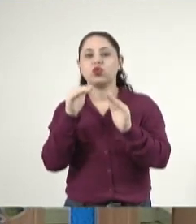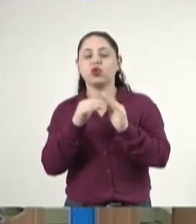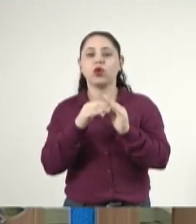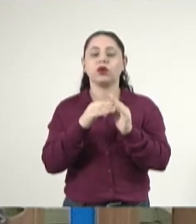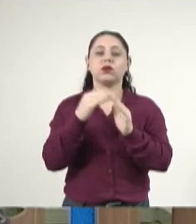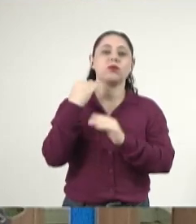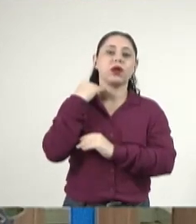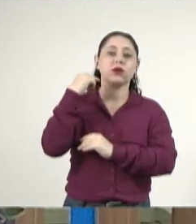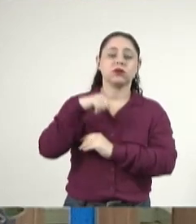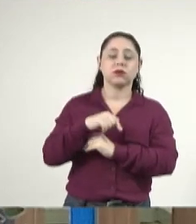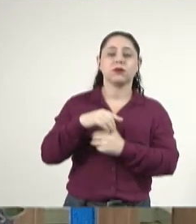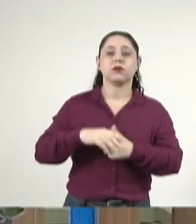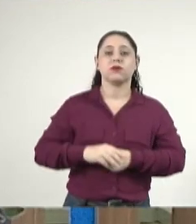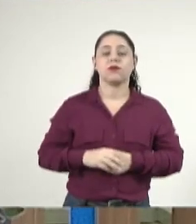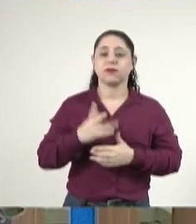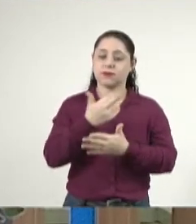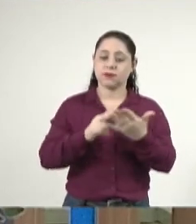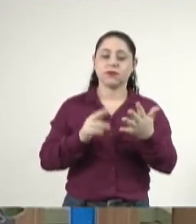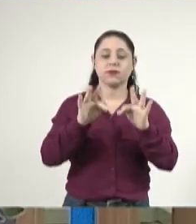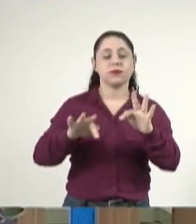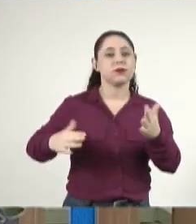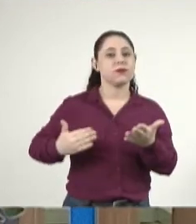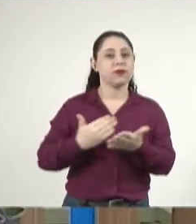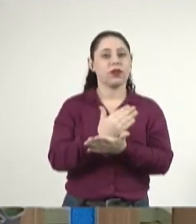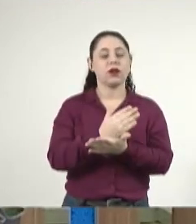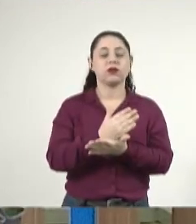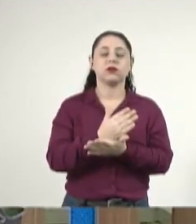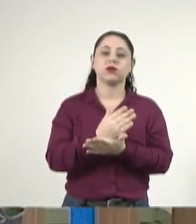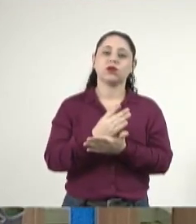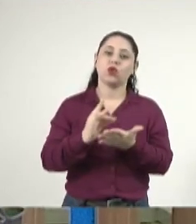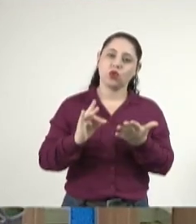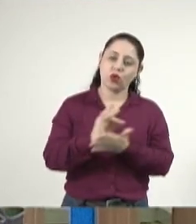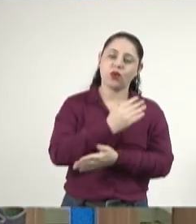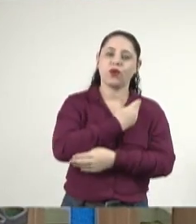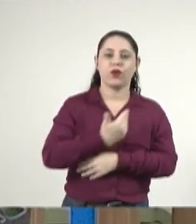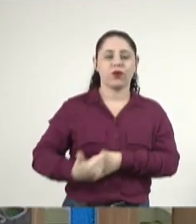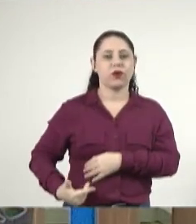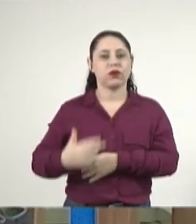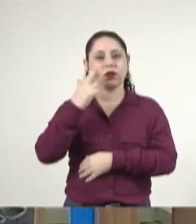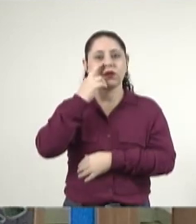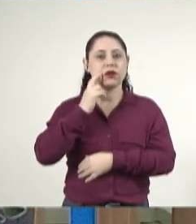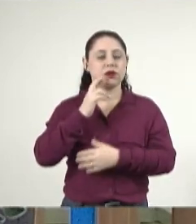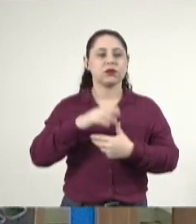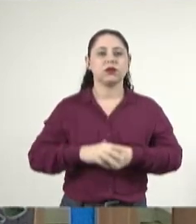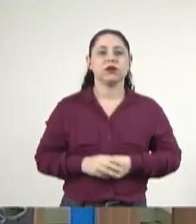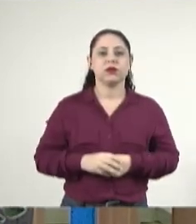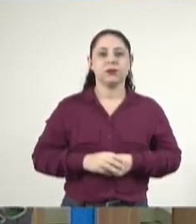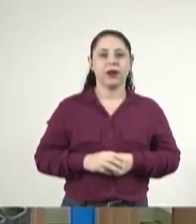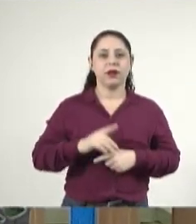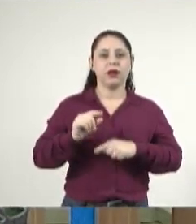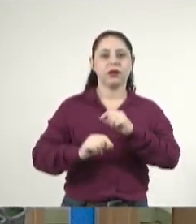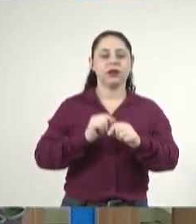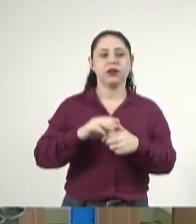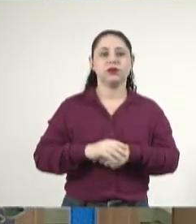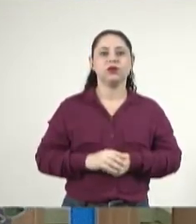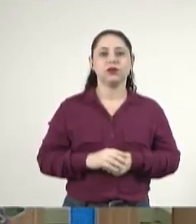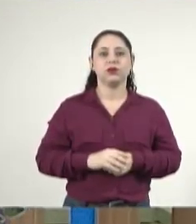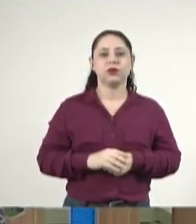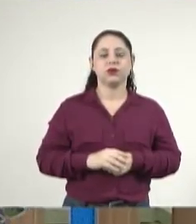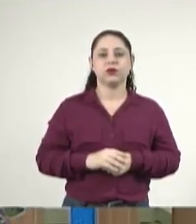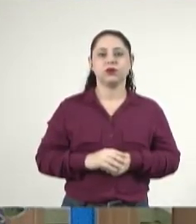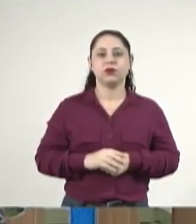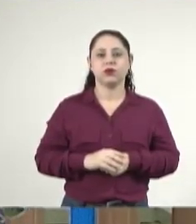a funcionar aqui em Mato Grosso do Sul. A redação final aprovada vai para a sanção também do governo. O quarto item votado hoje